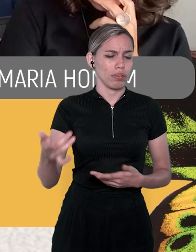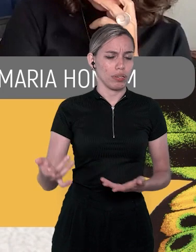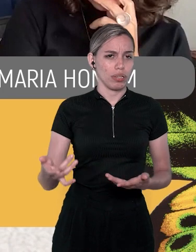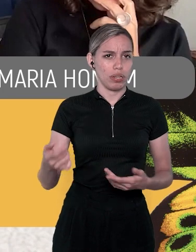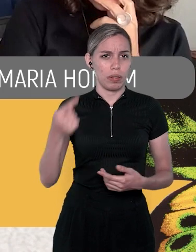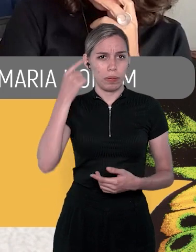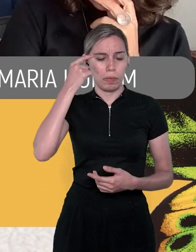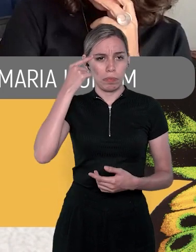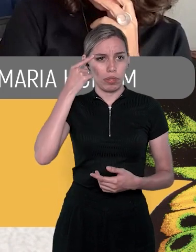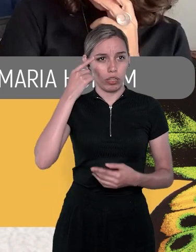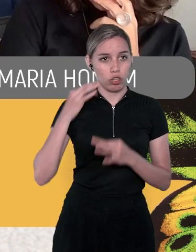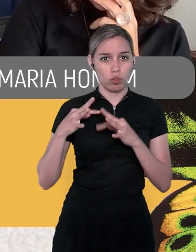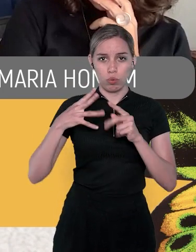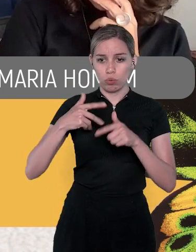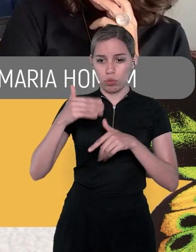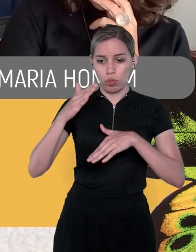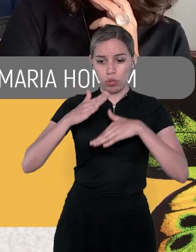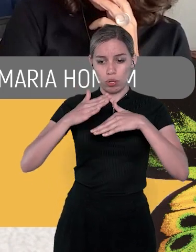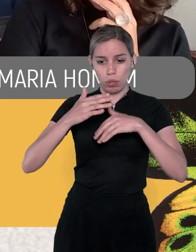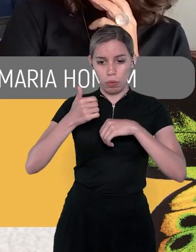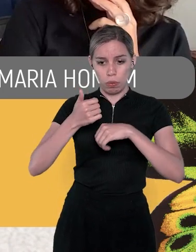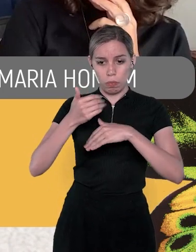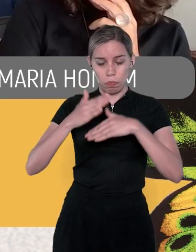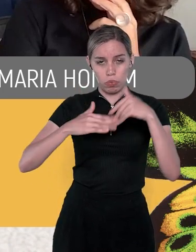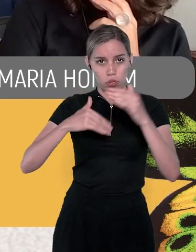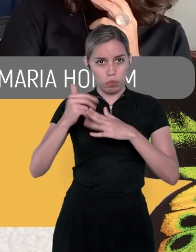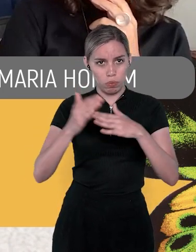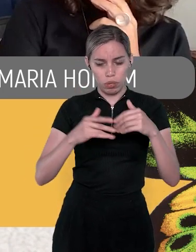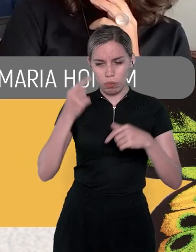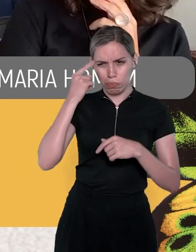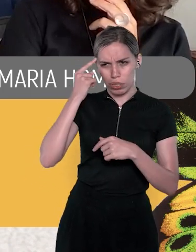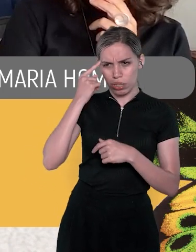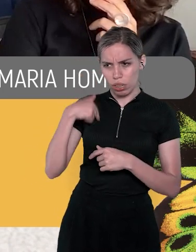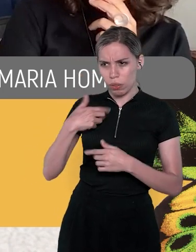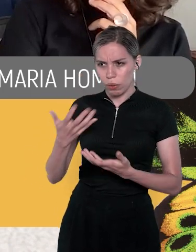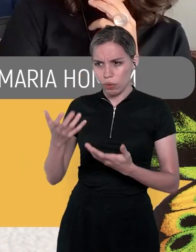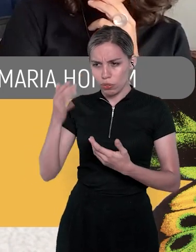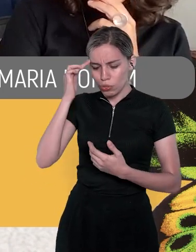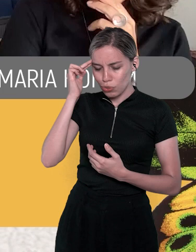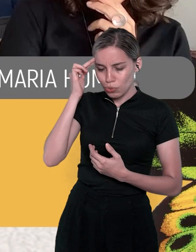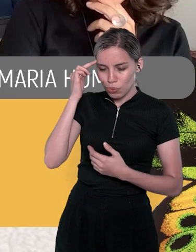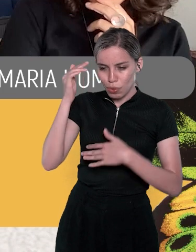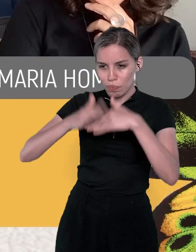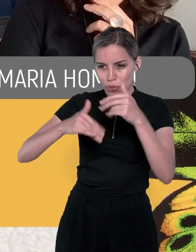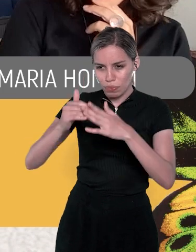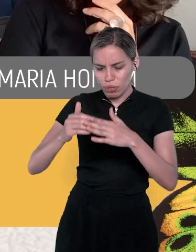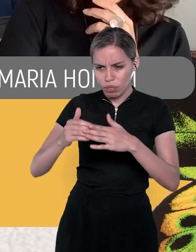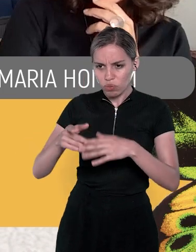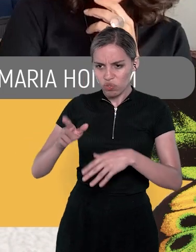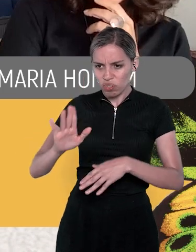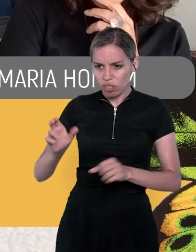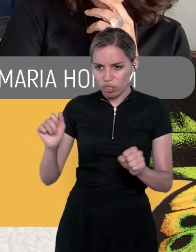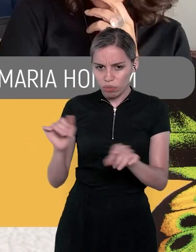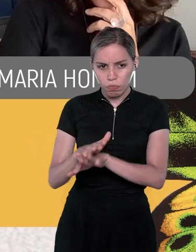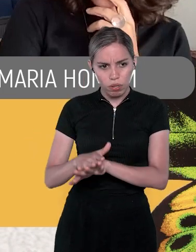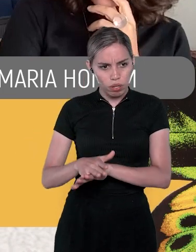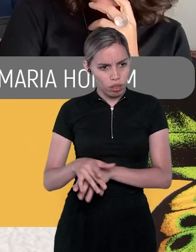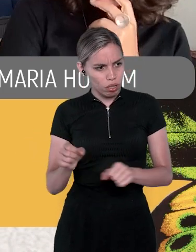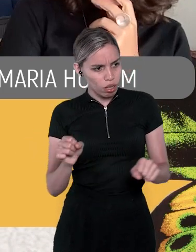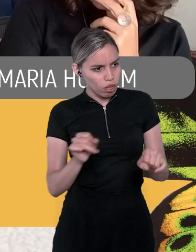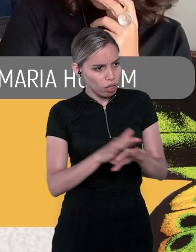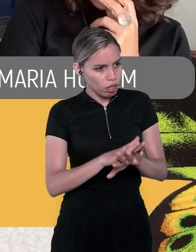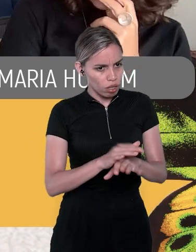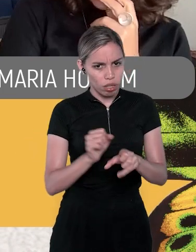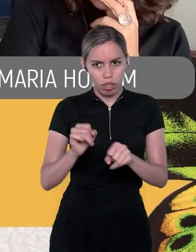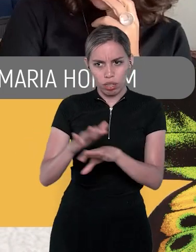olhando para frente, estou vendo todas as profissões com as quais eu sonhei sendo destruídas, desaparecendo. Eu achava que eu ia